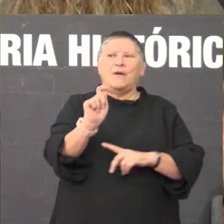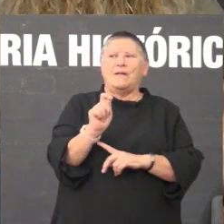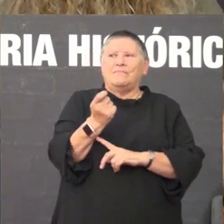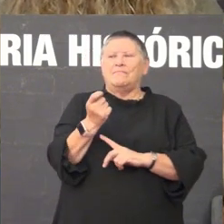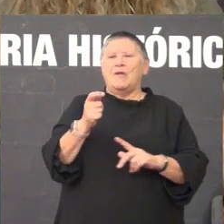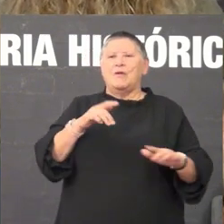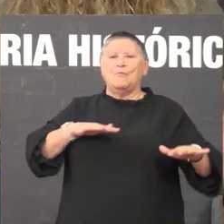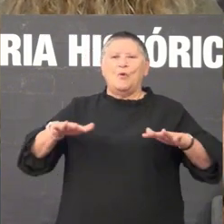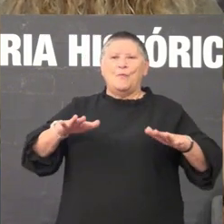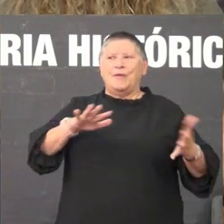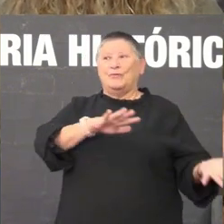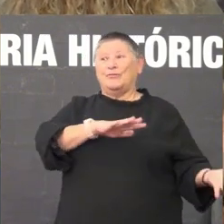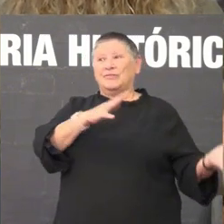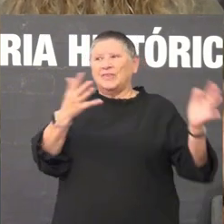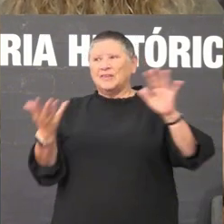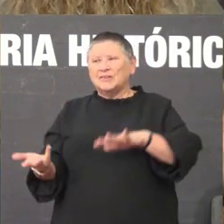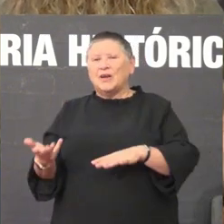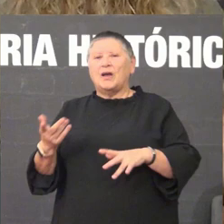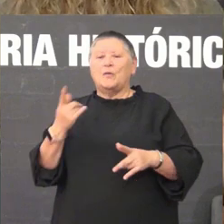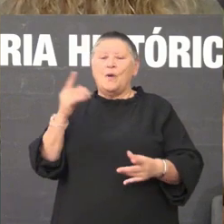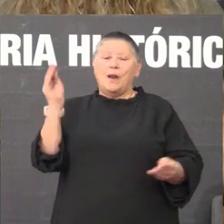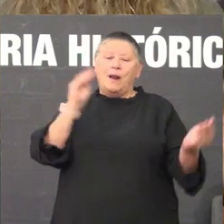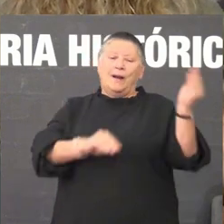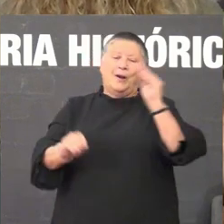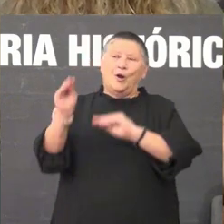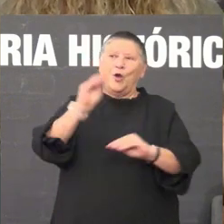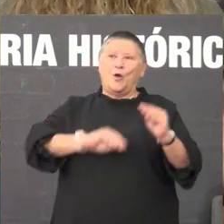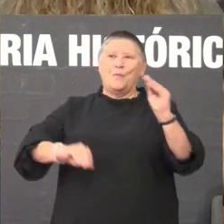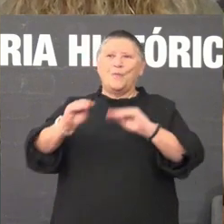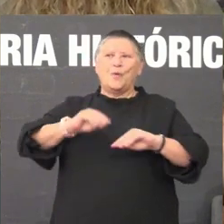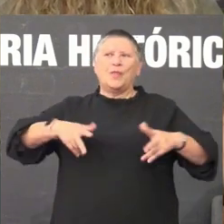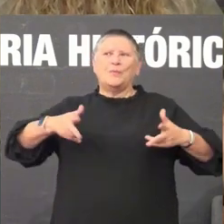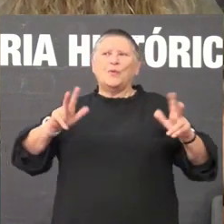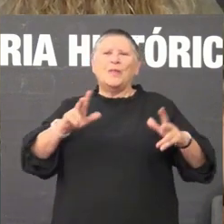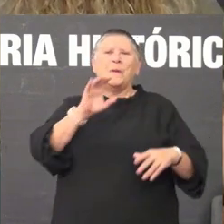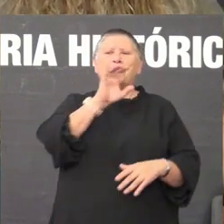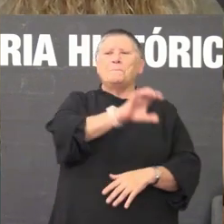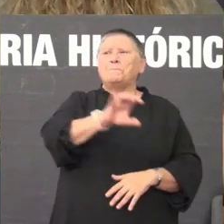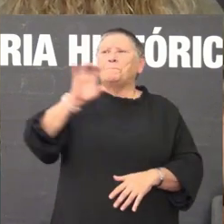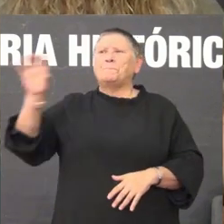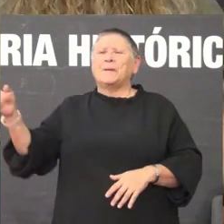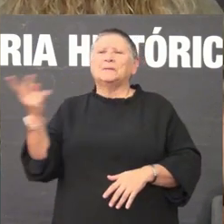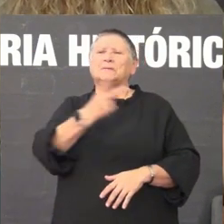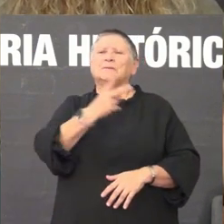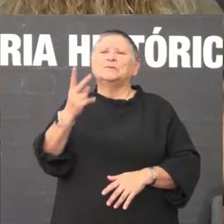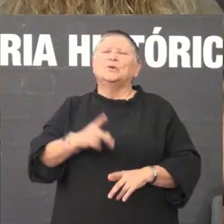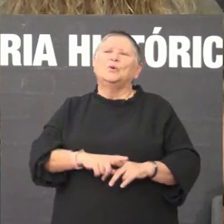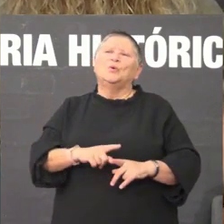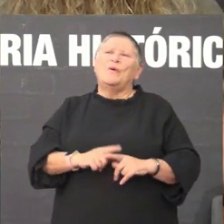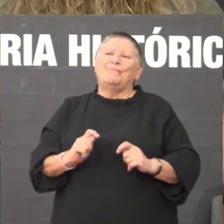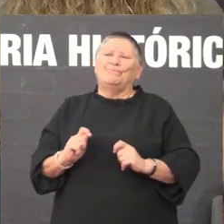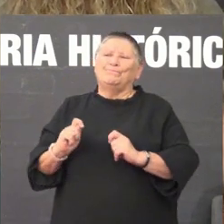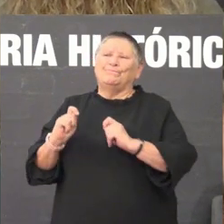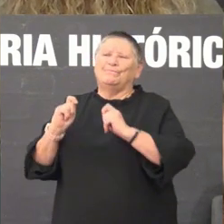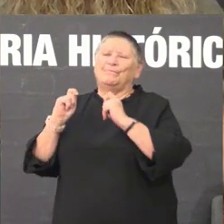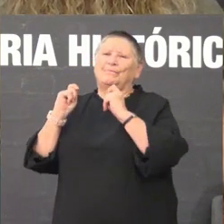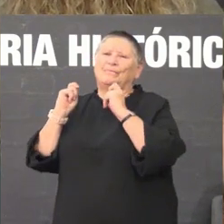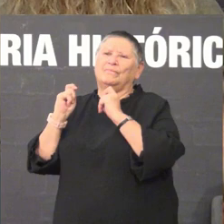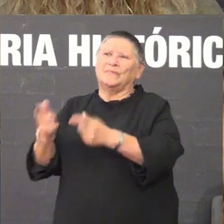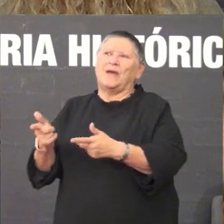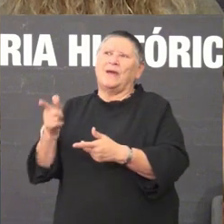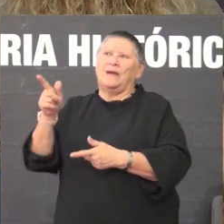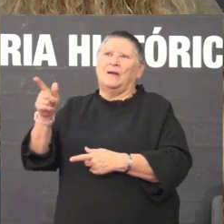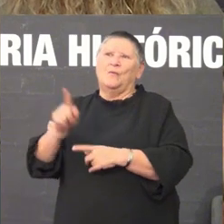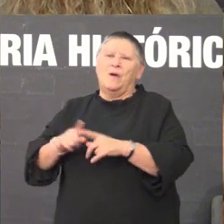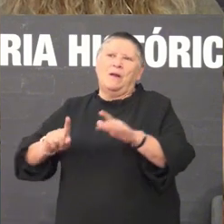momento desa transición e de recompoñer a democracia, que país foi máis inxusto con esas persoas que foron claves para